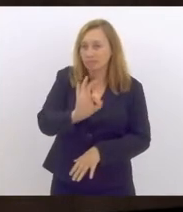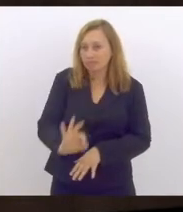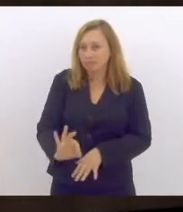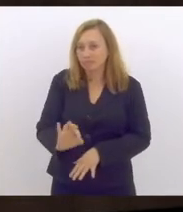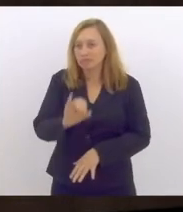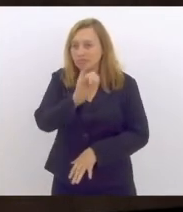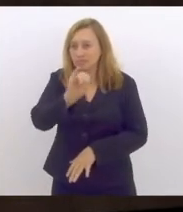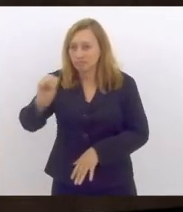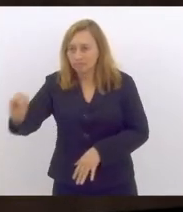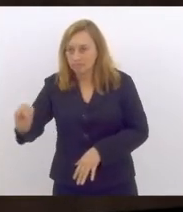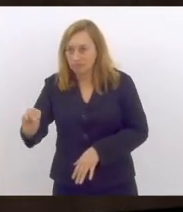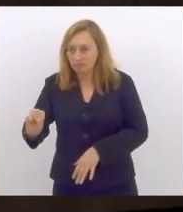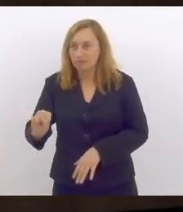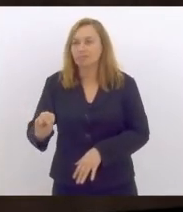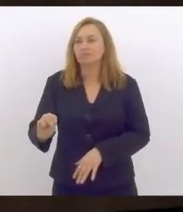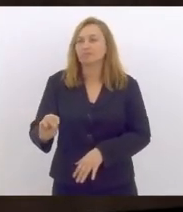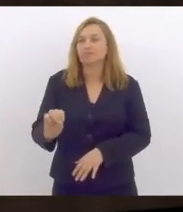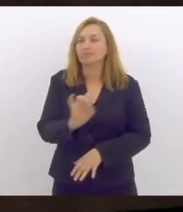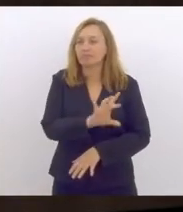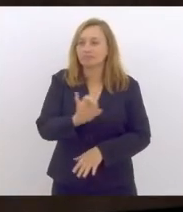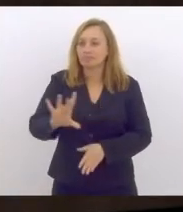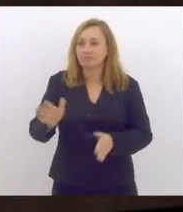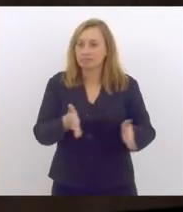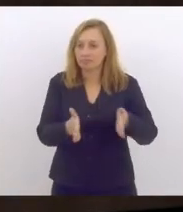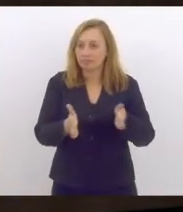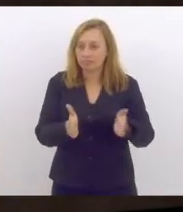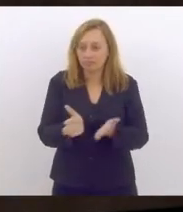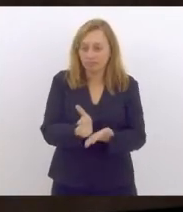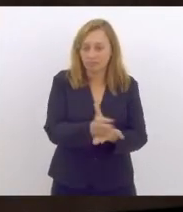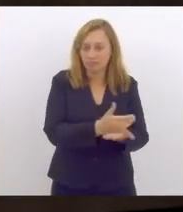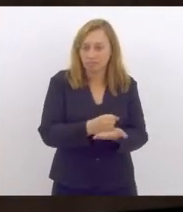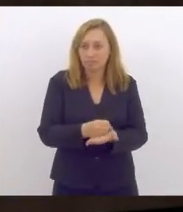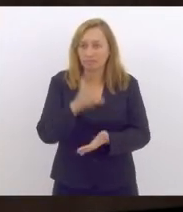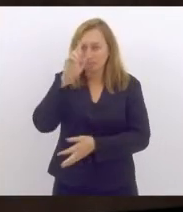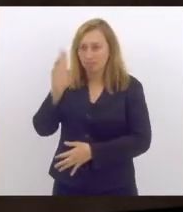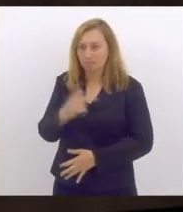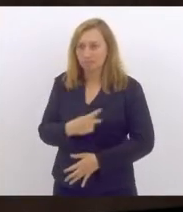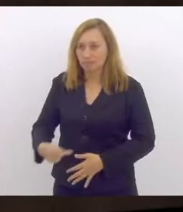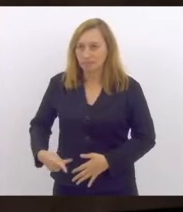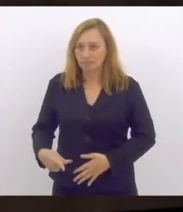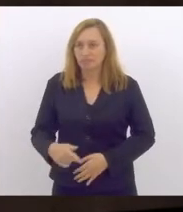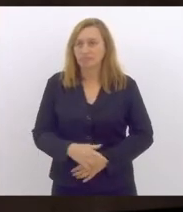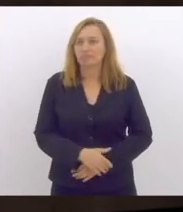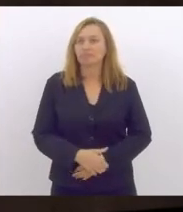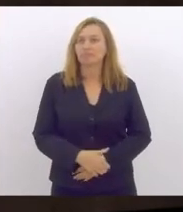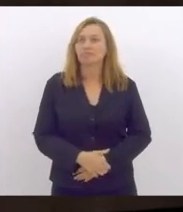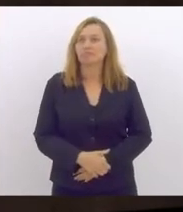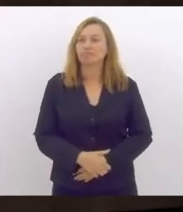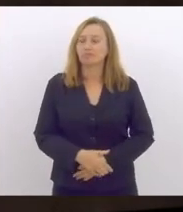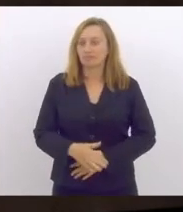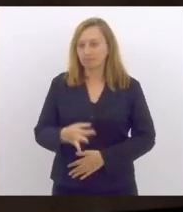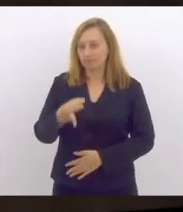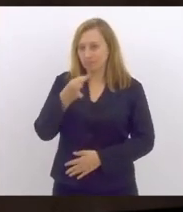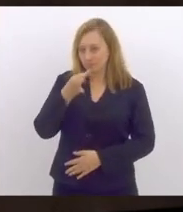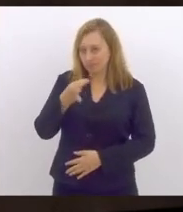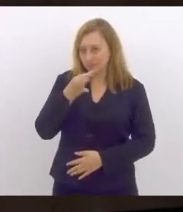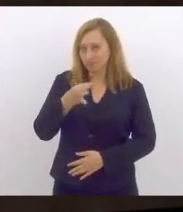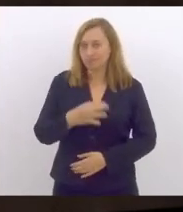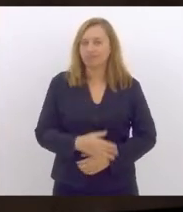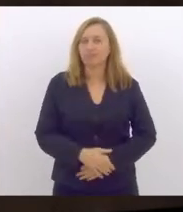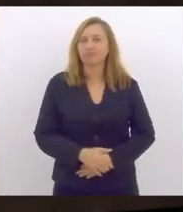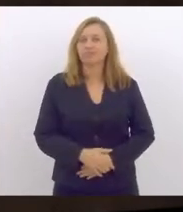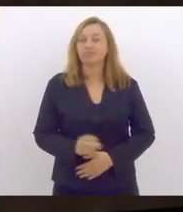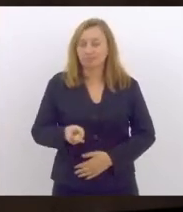do ICMS a recolher em cada período. Senhor presidente, este é o parecer